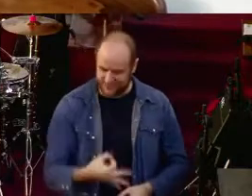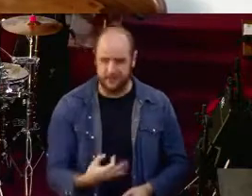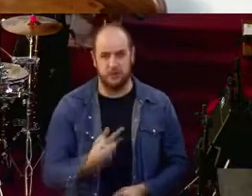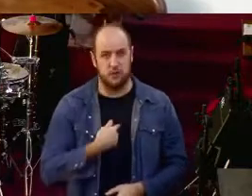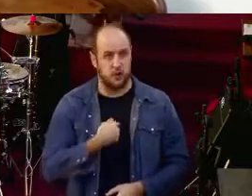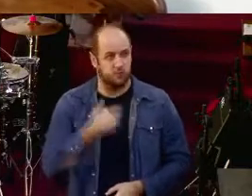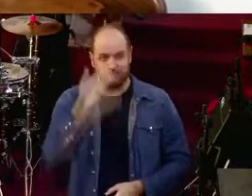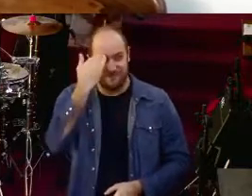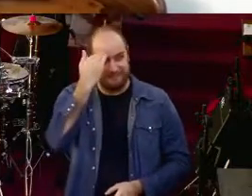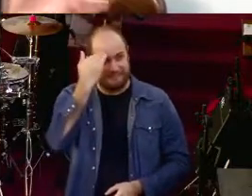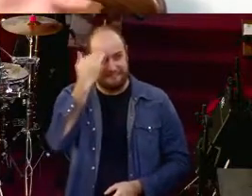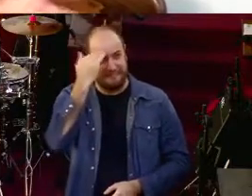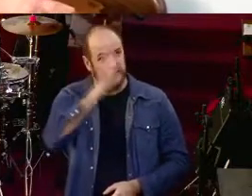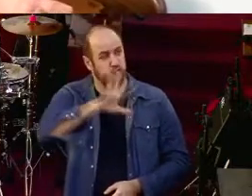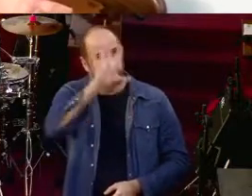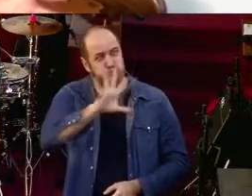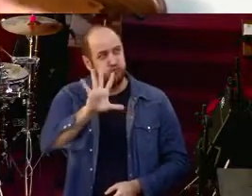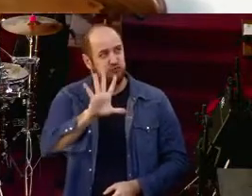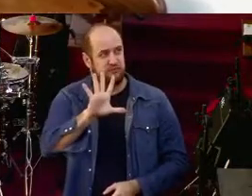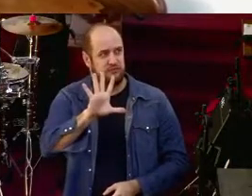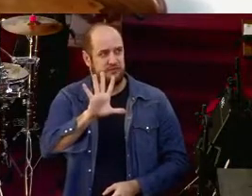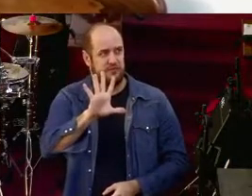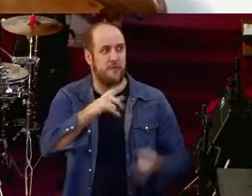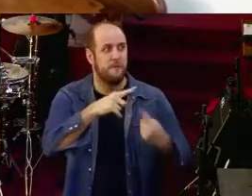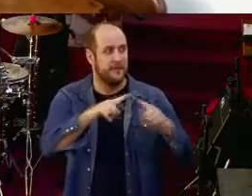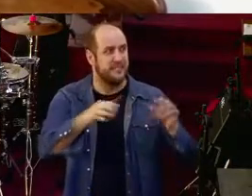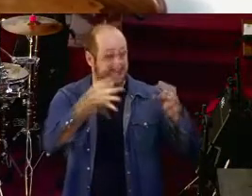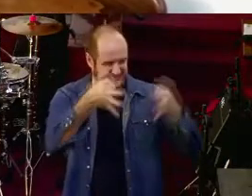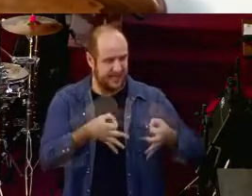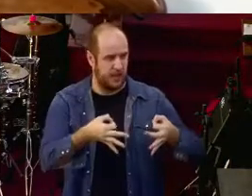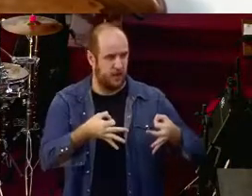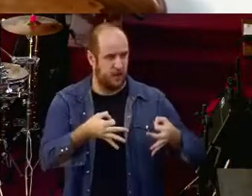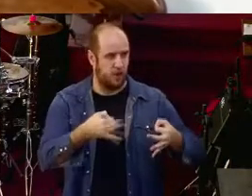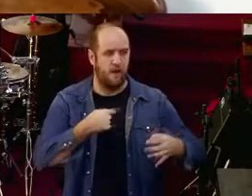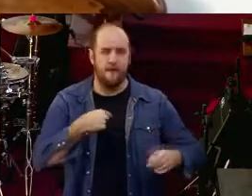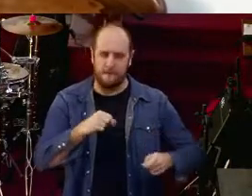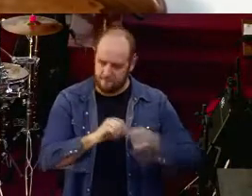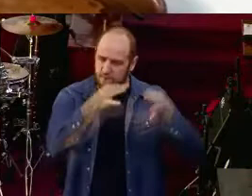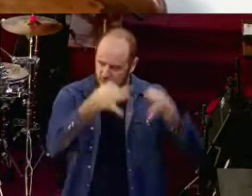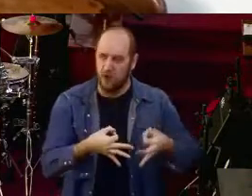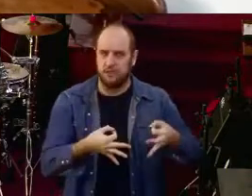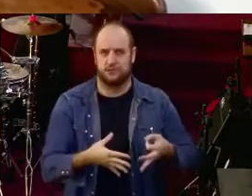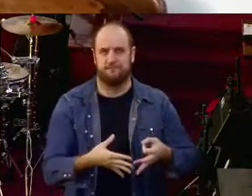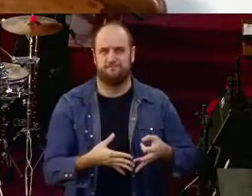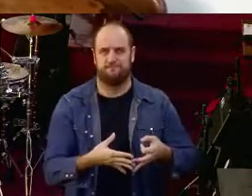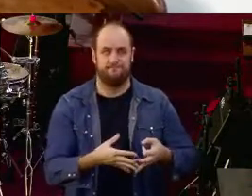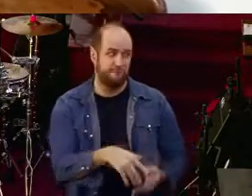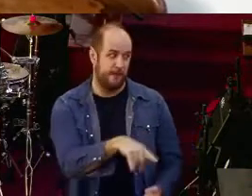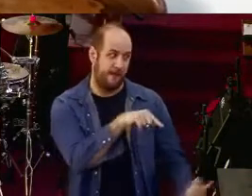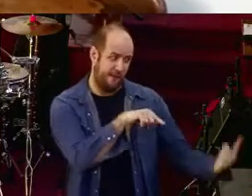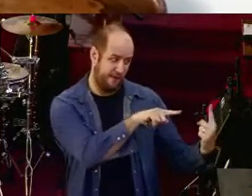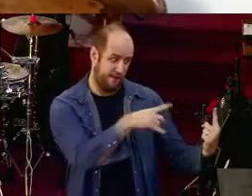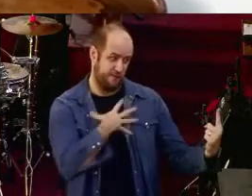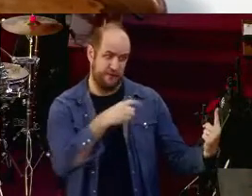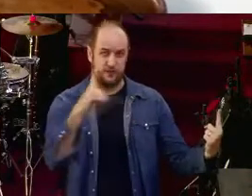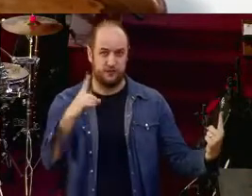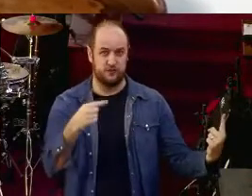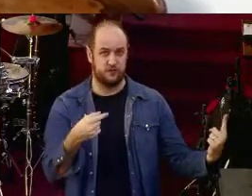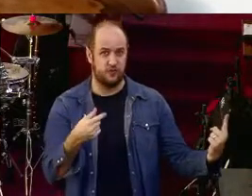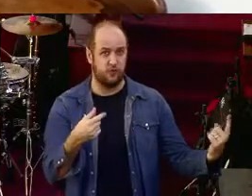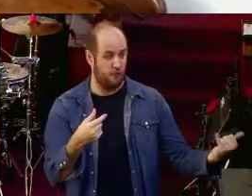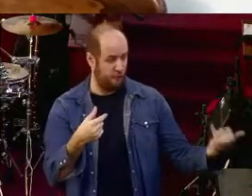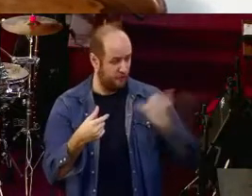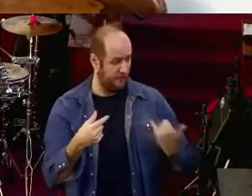não consiga entender tudo o que é certo, tudo bem. Se o Filho de Deus diz para mim, faz, porque